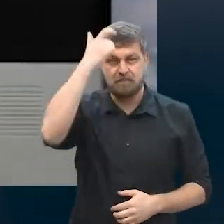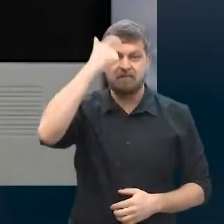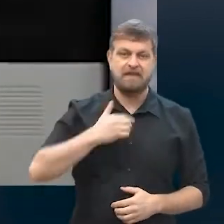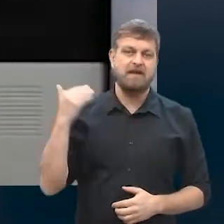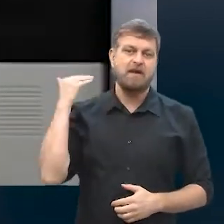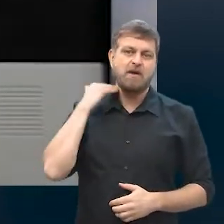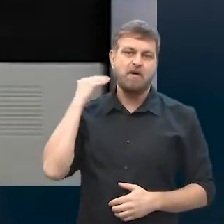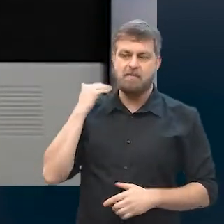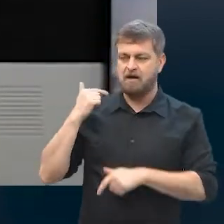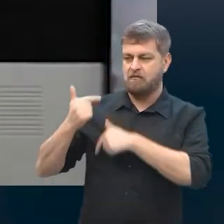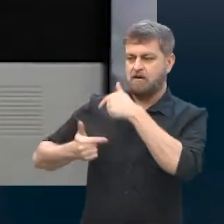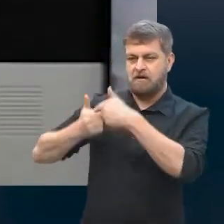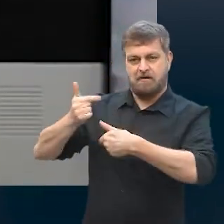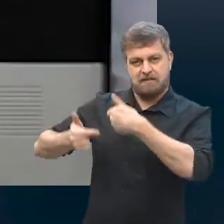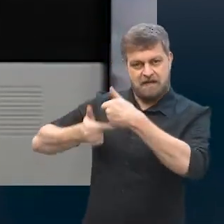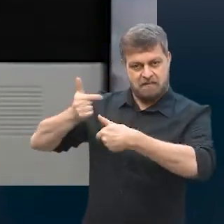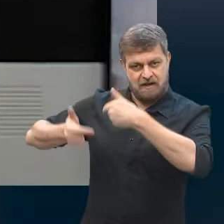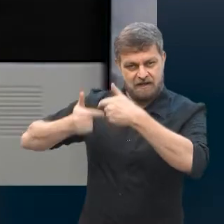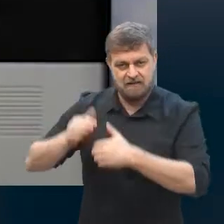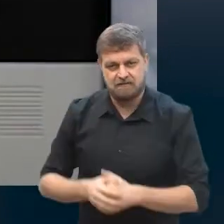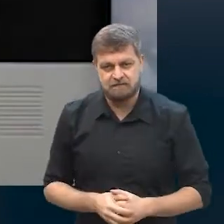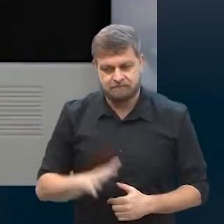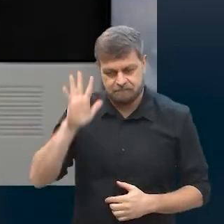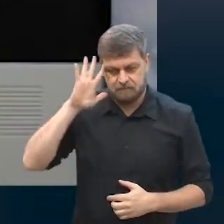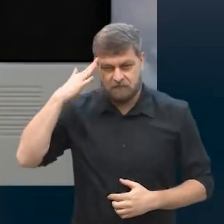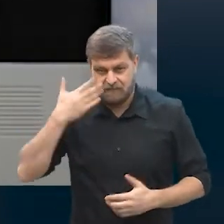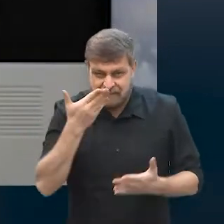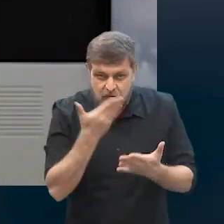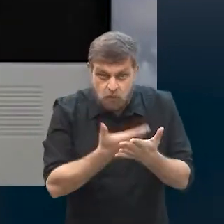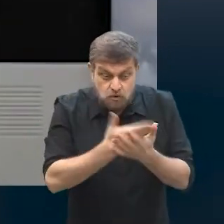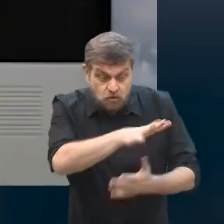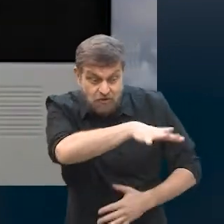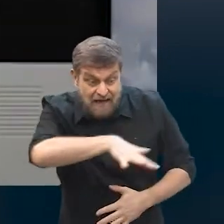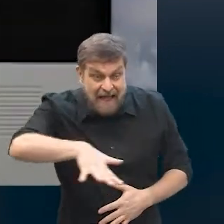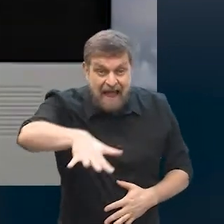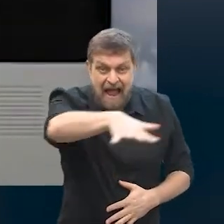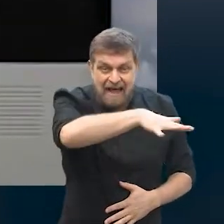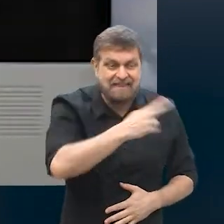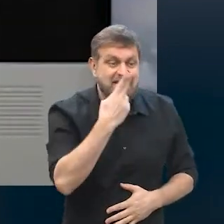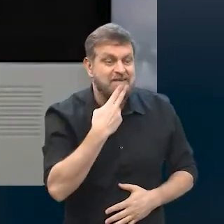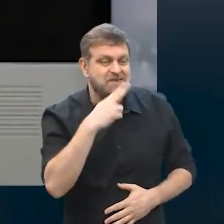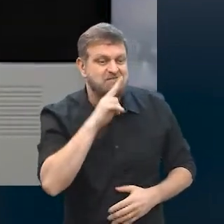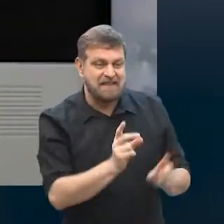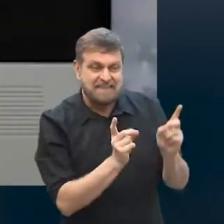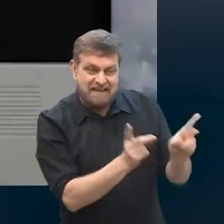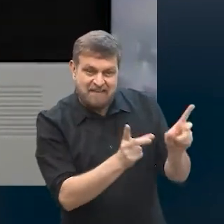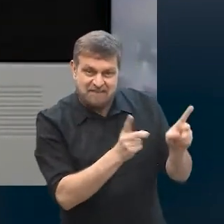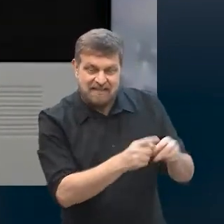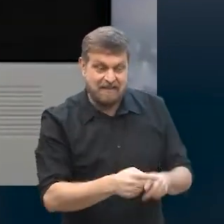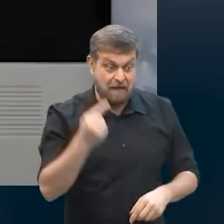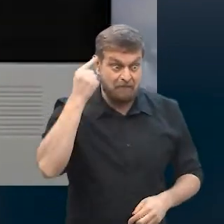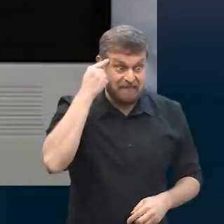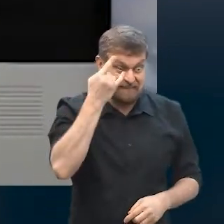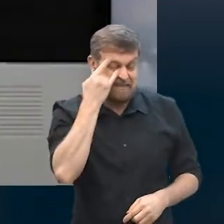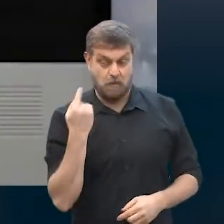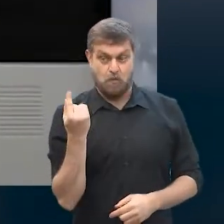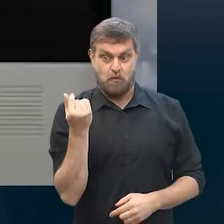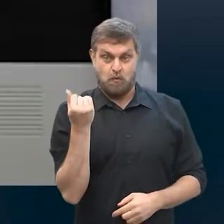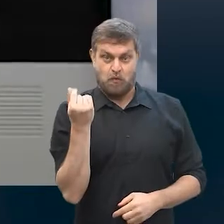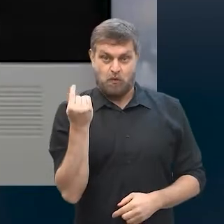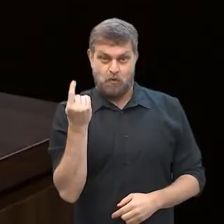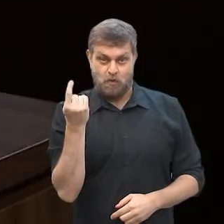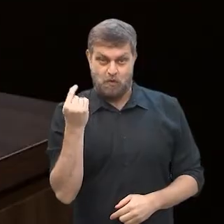banco, eu resolvi fazer um estudo de mercado para ver qual era o potencial ganho, o